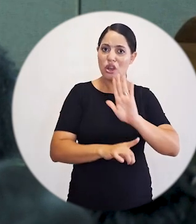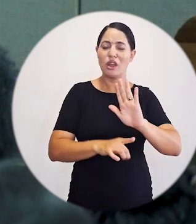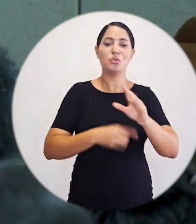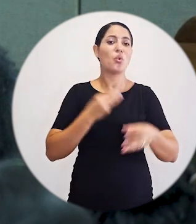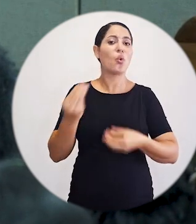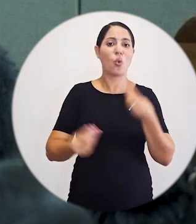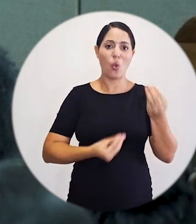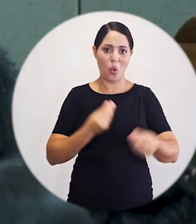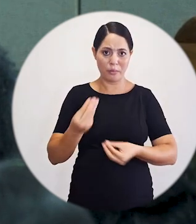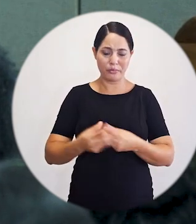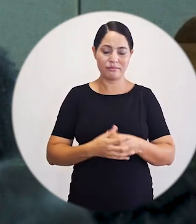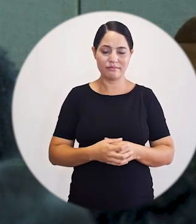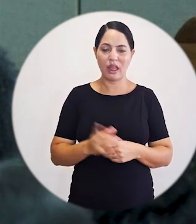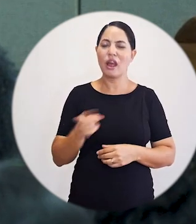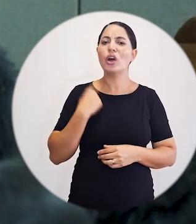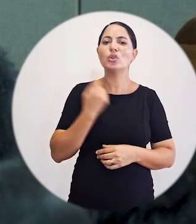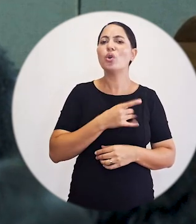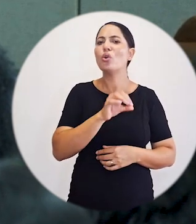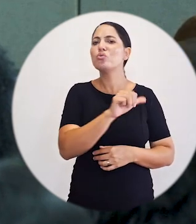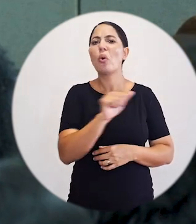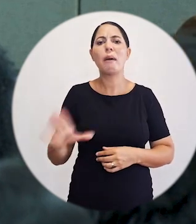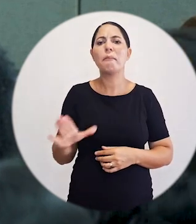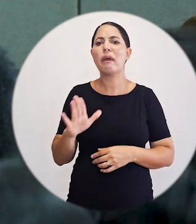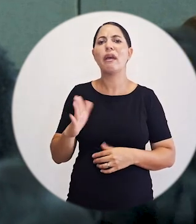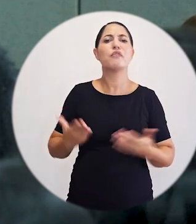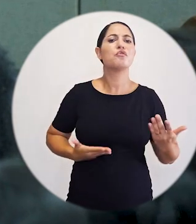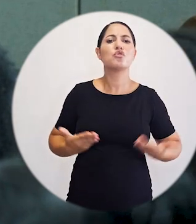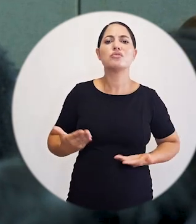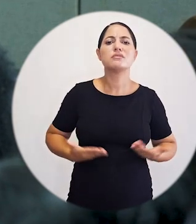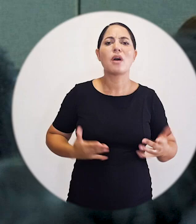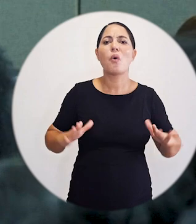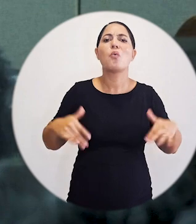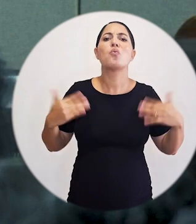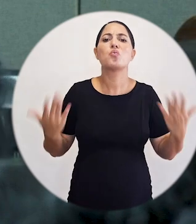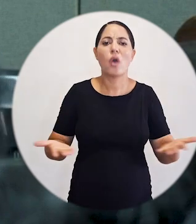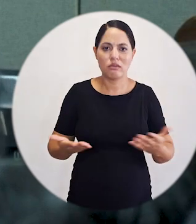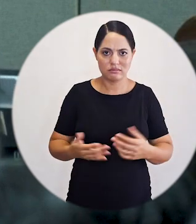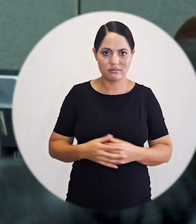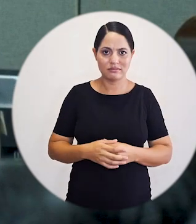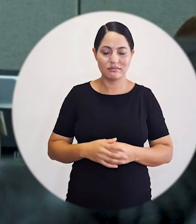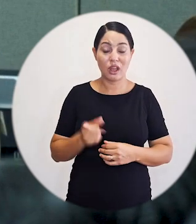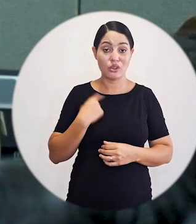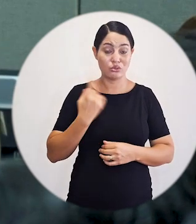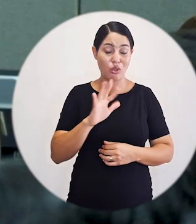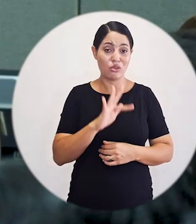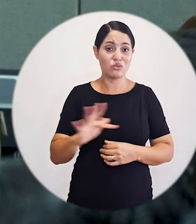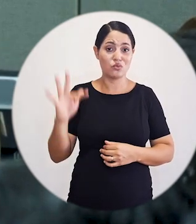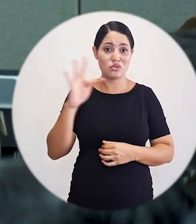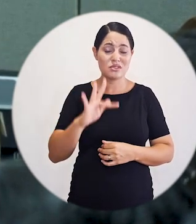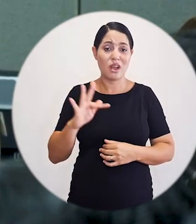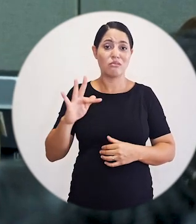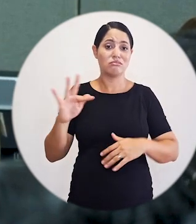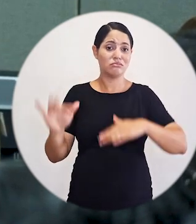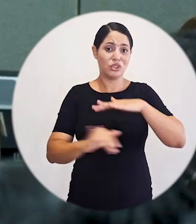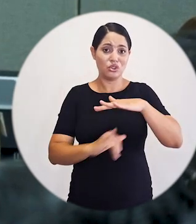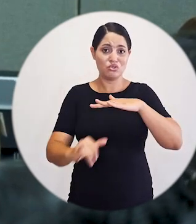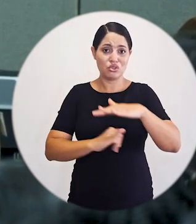por direitos? Qual a tarefa da OAB? Como construir uma